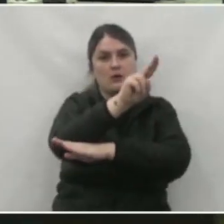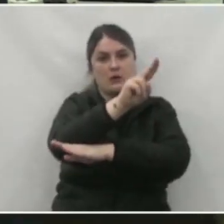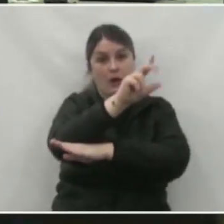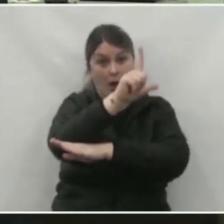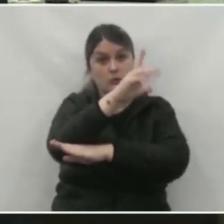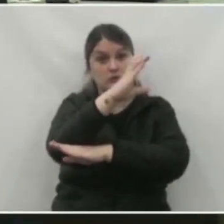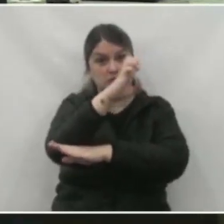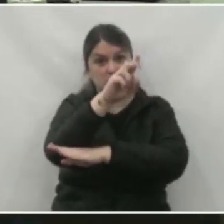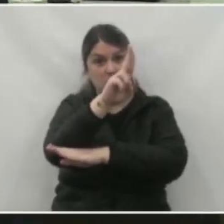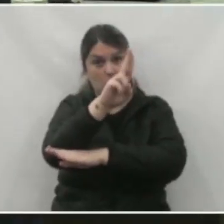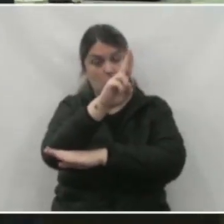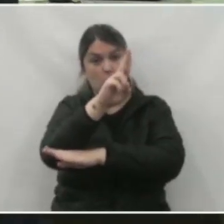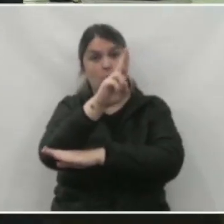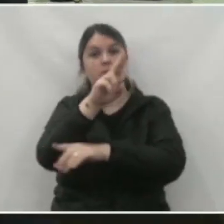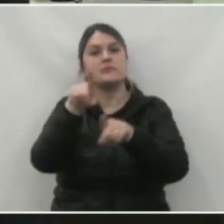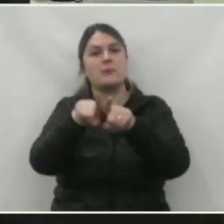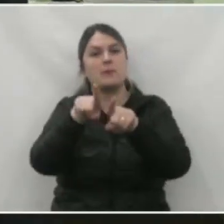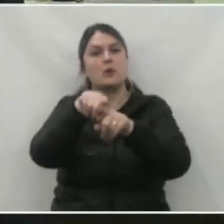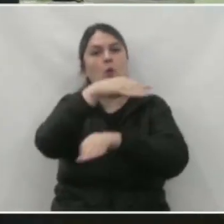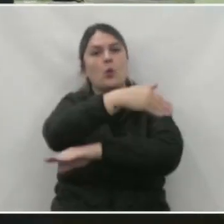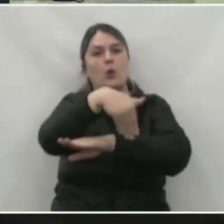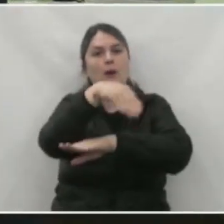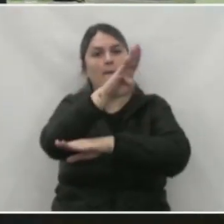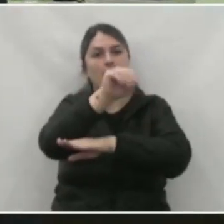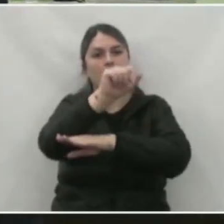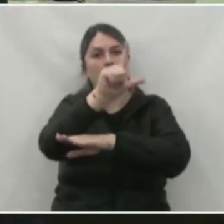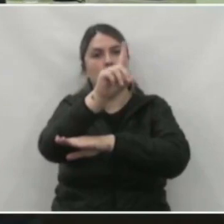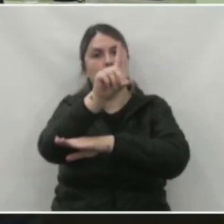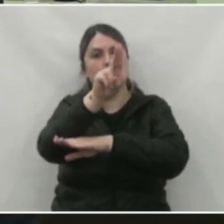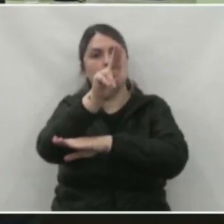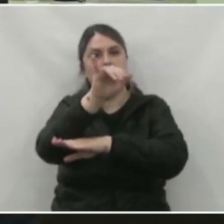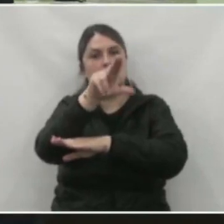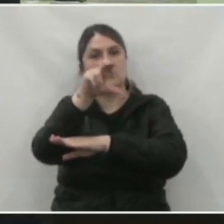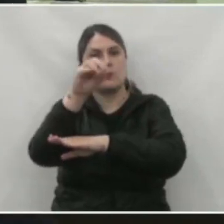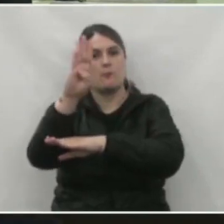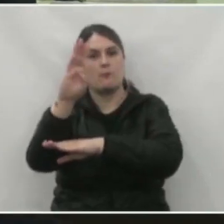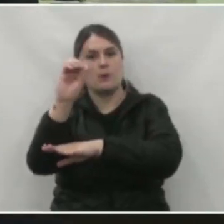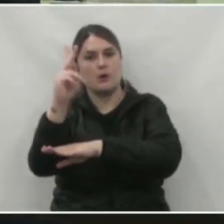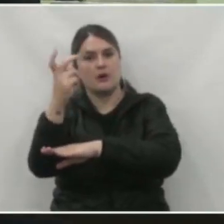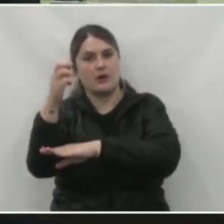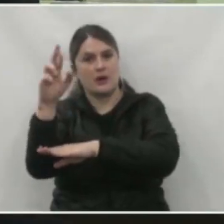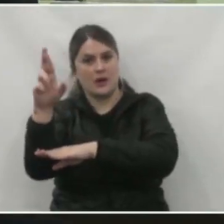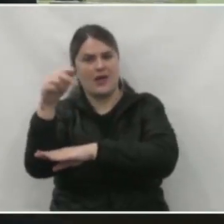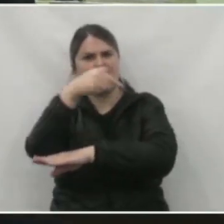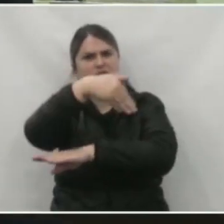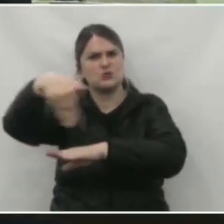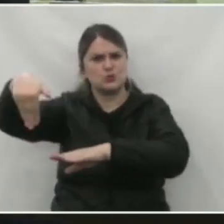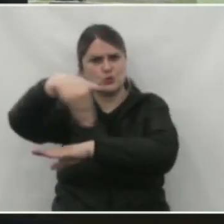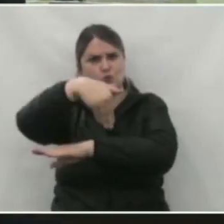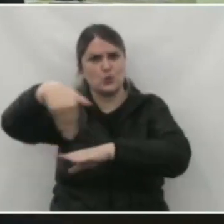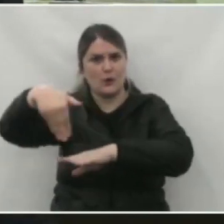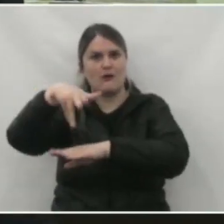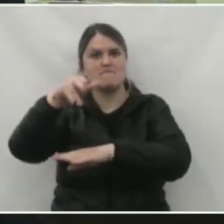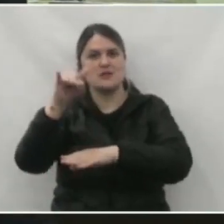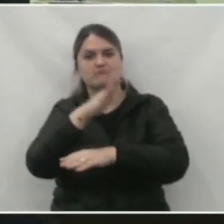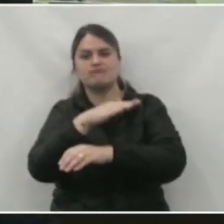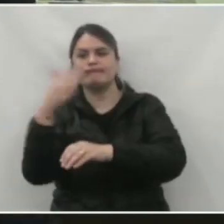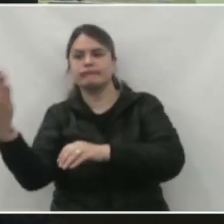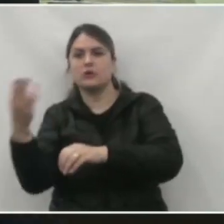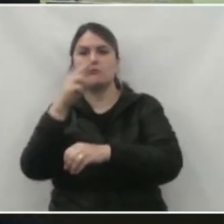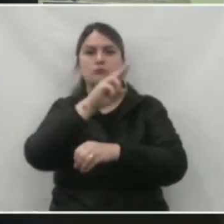Manioto, Balduino Bohrer e União da Vitória, essas ruas que fazem divisa entre os